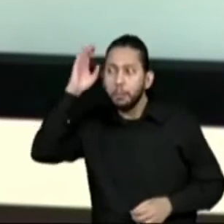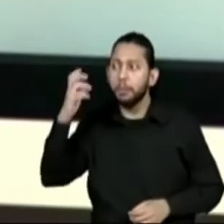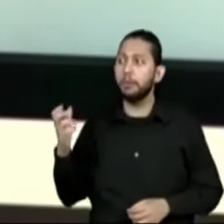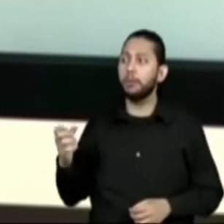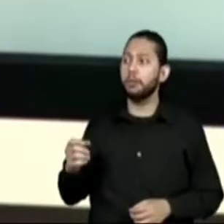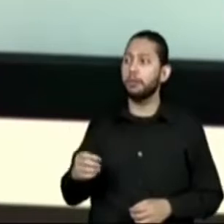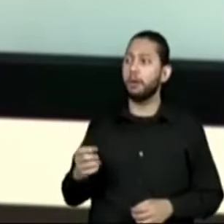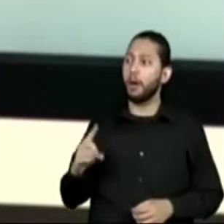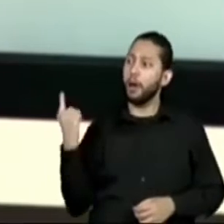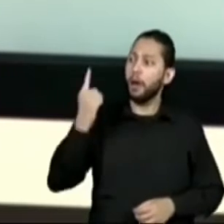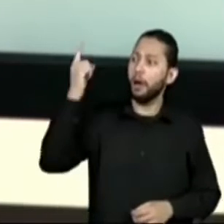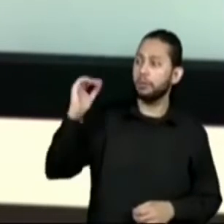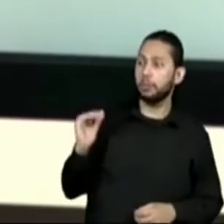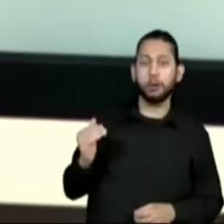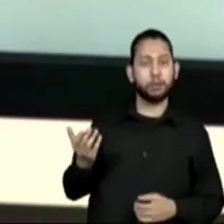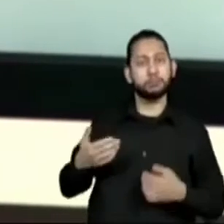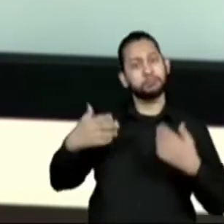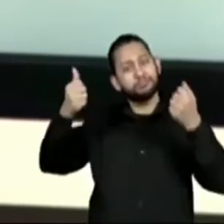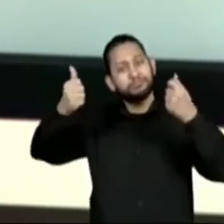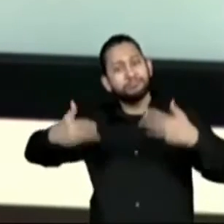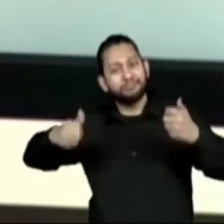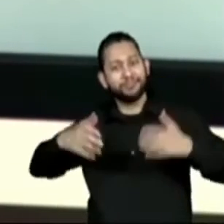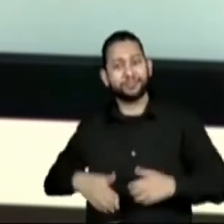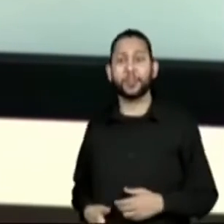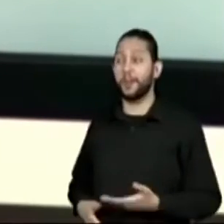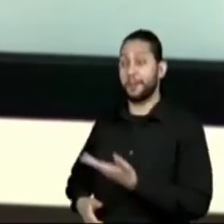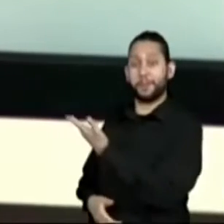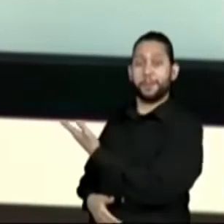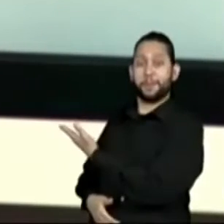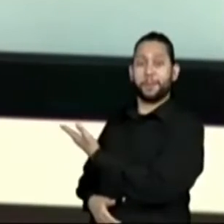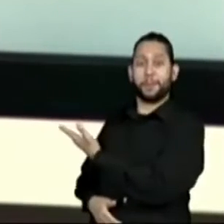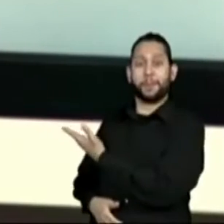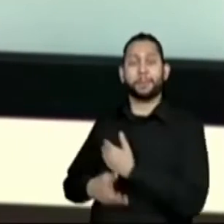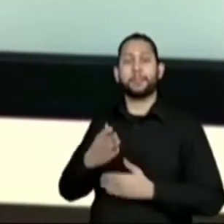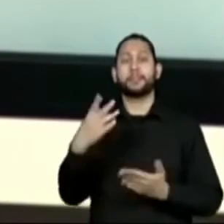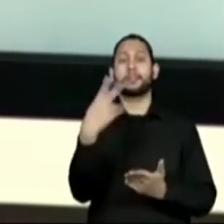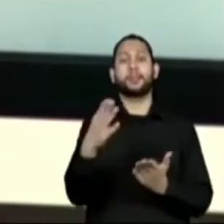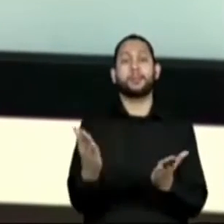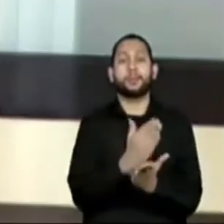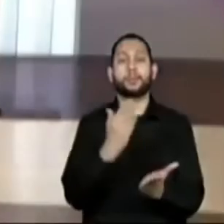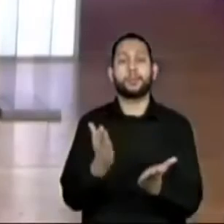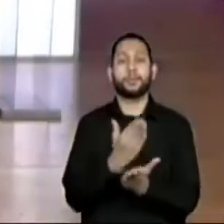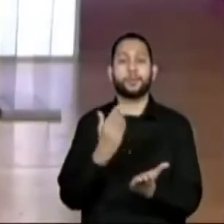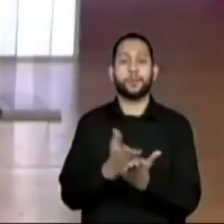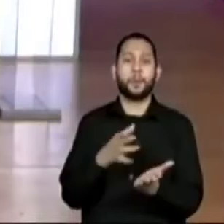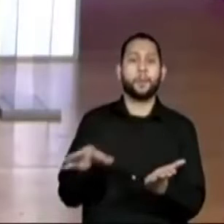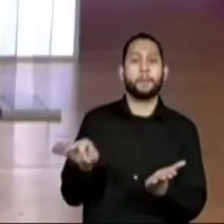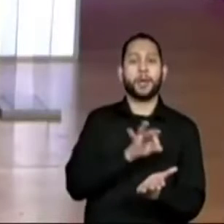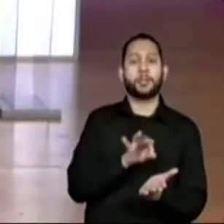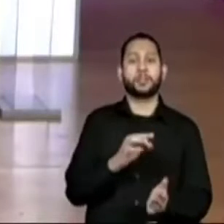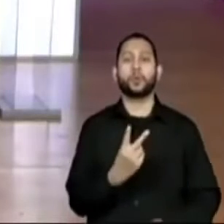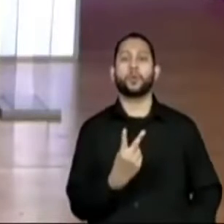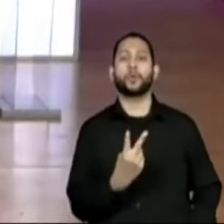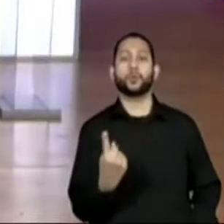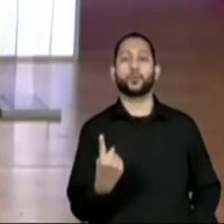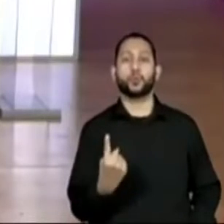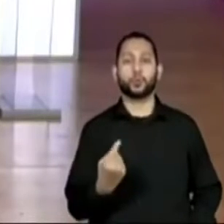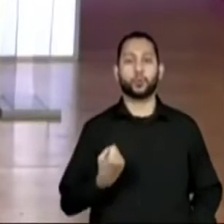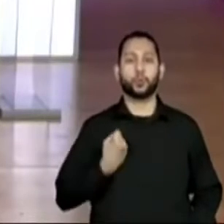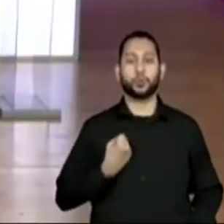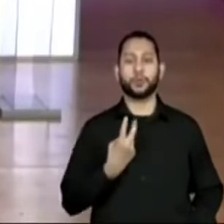página 21. Sequência didática 2, aula 1, na página 21. Certo? Certo,